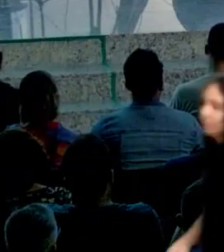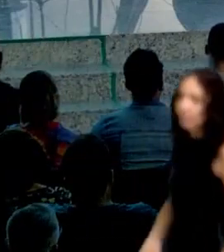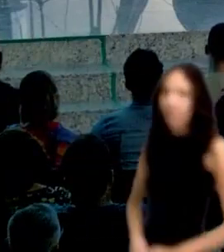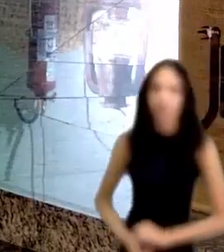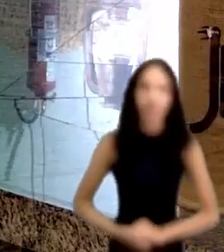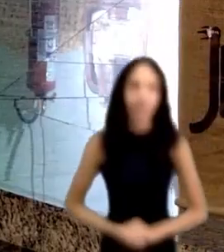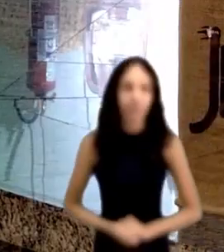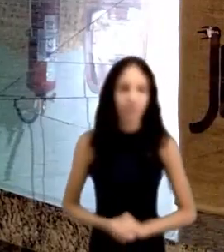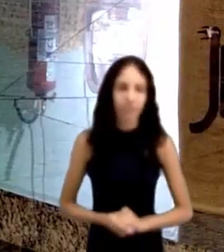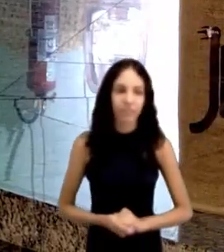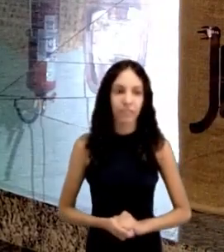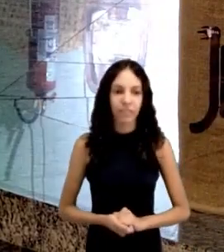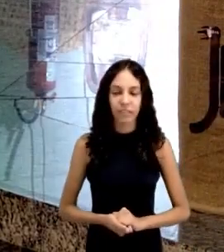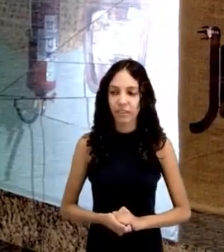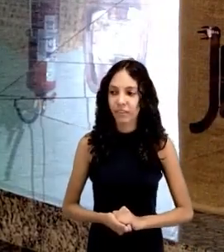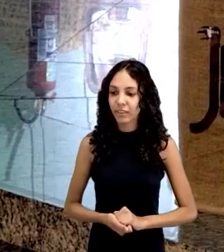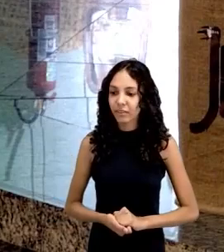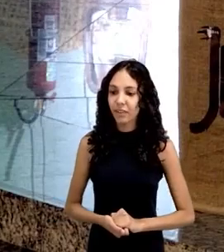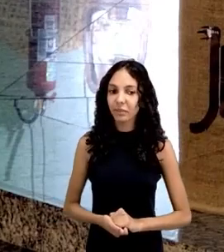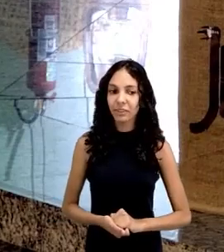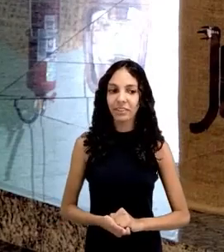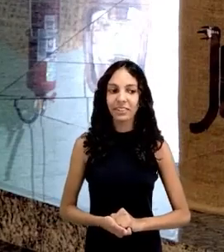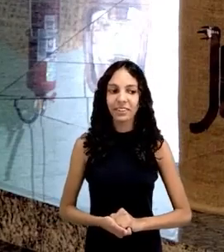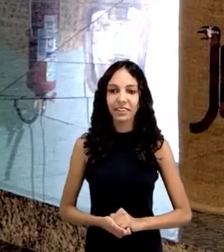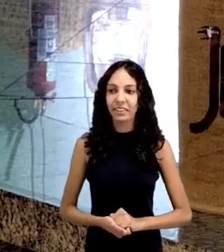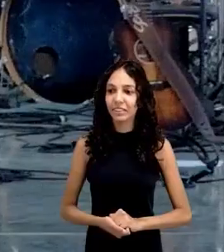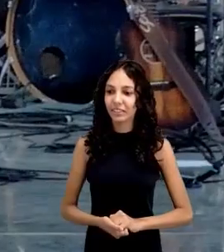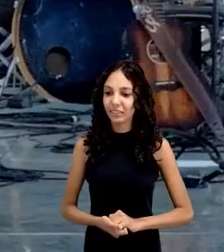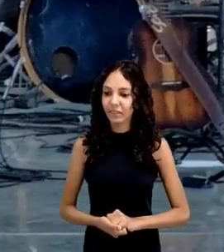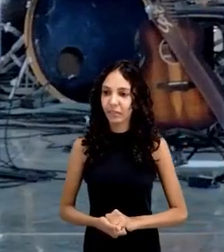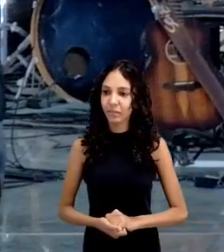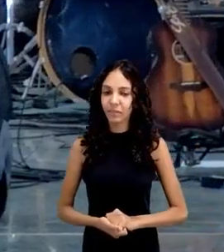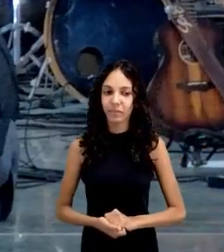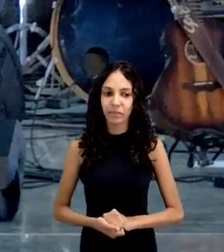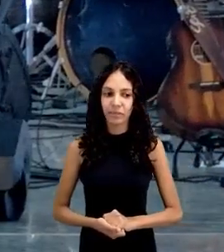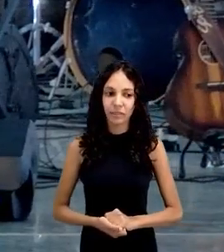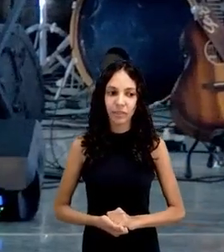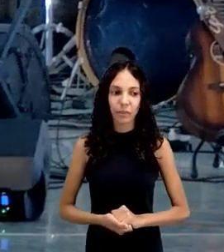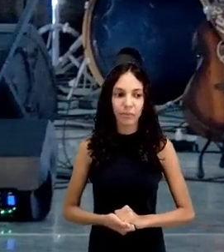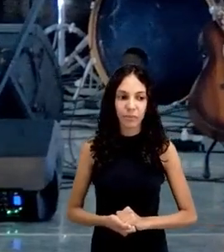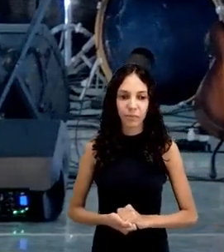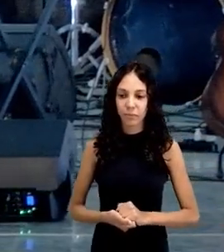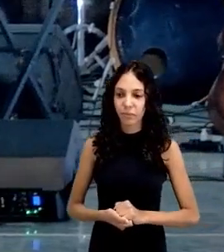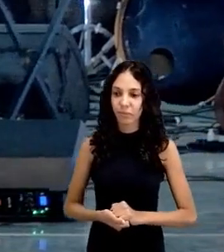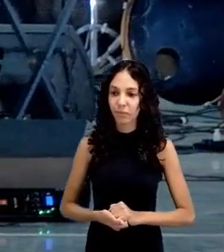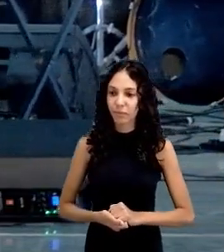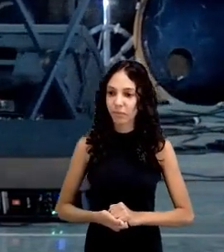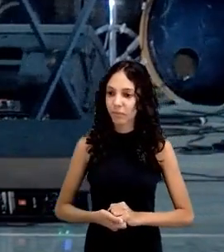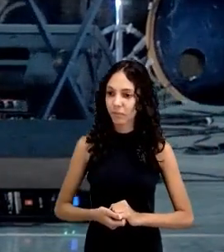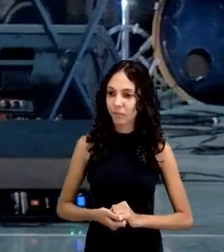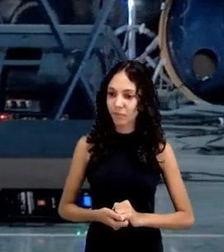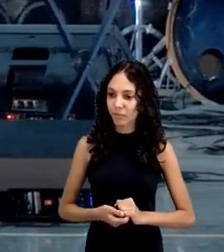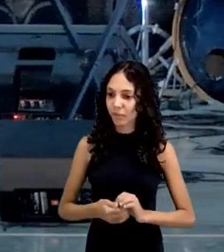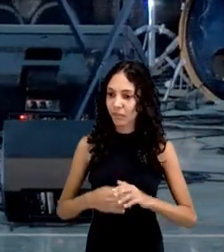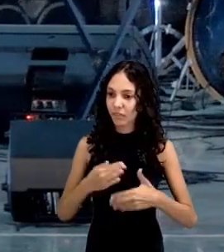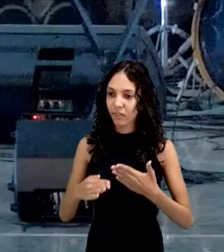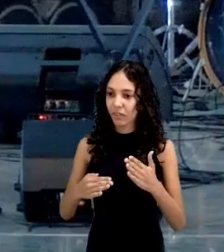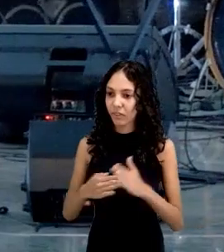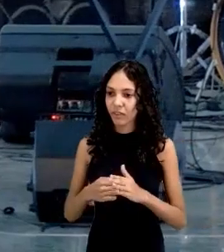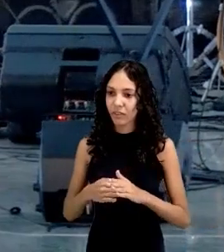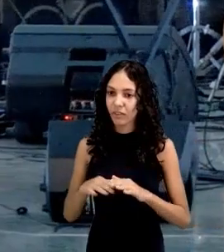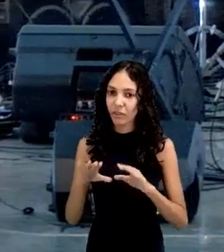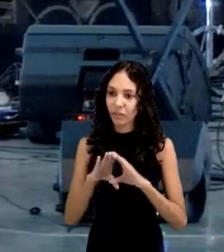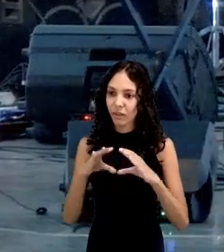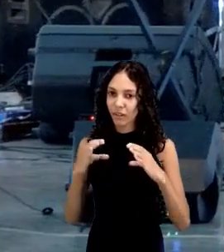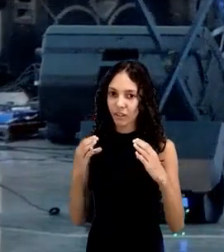isso. Aliás, todo o congresso falou sobre isso. Você está na sua classe, na sua sala de aula, se só tem você de cristão lá, o que é que se